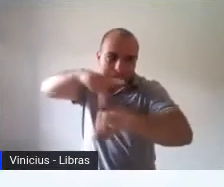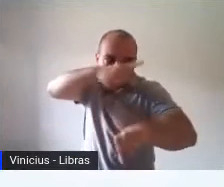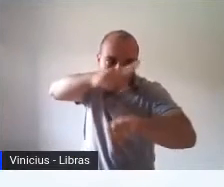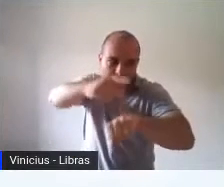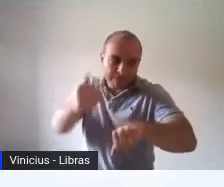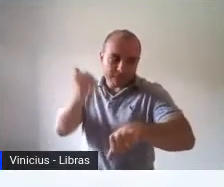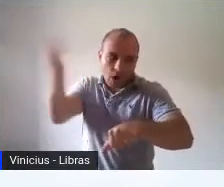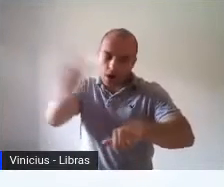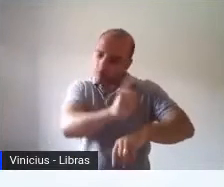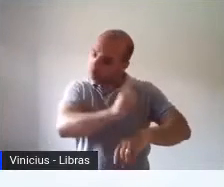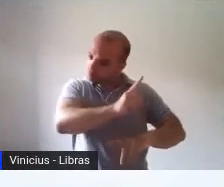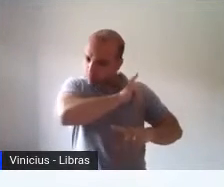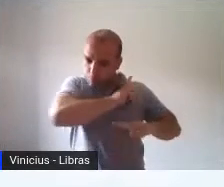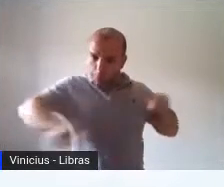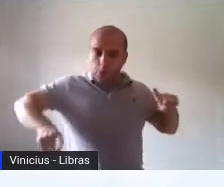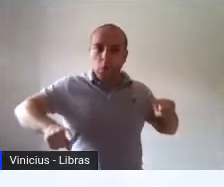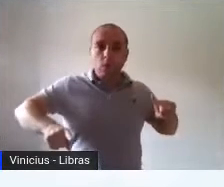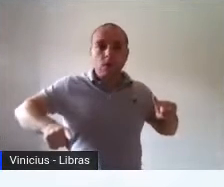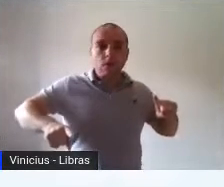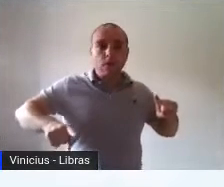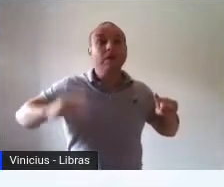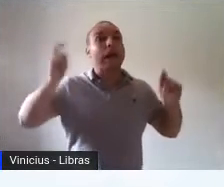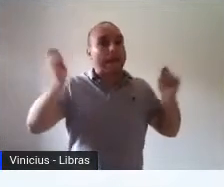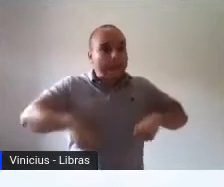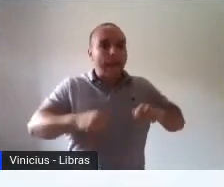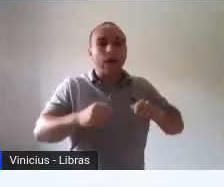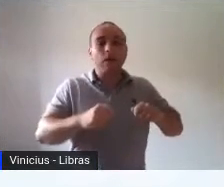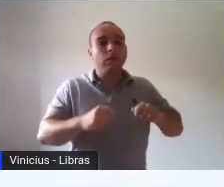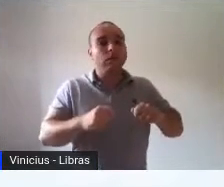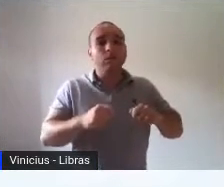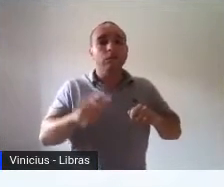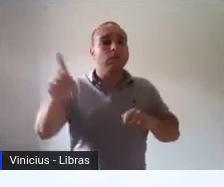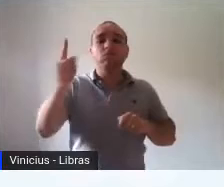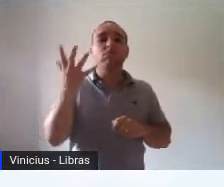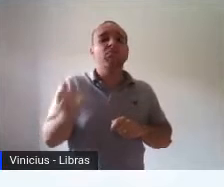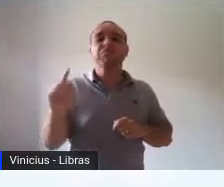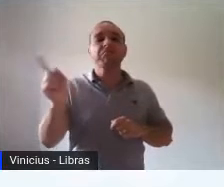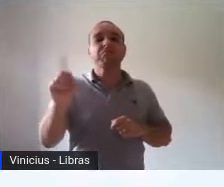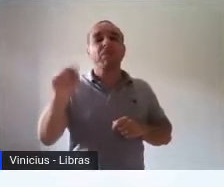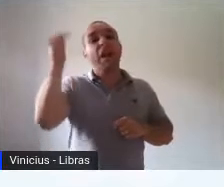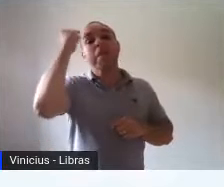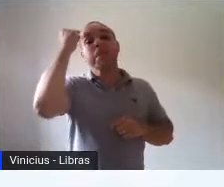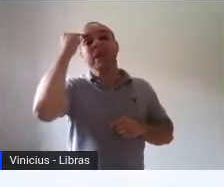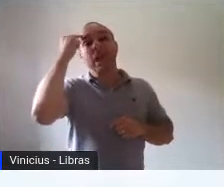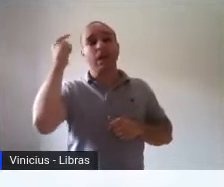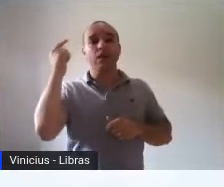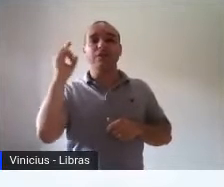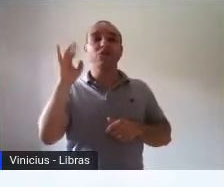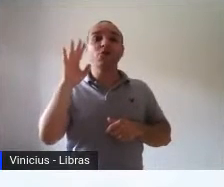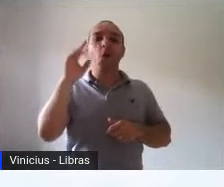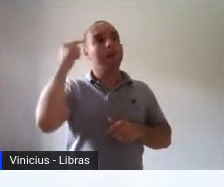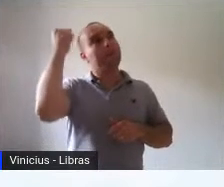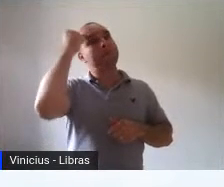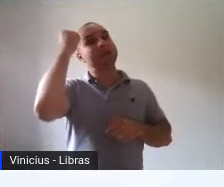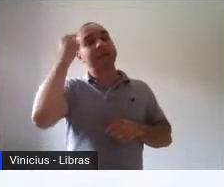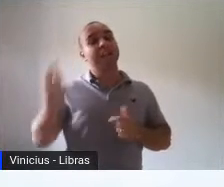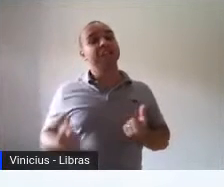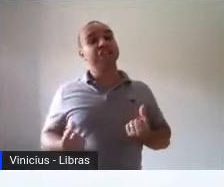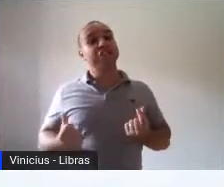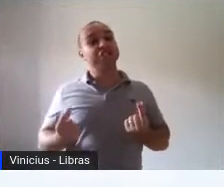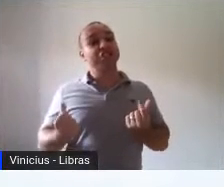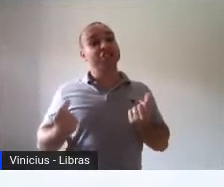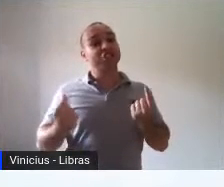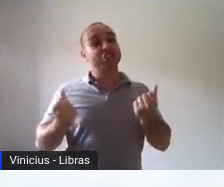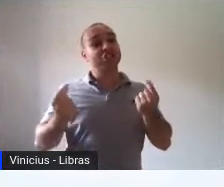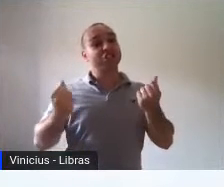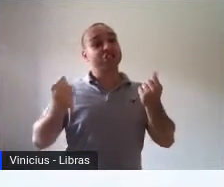arroz, né? Por exemplo. E de outros produtos também. Mas o governo, ele olha só para um lado, ele olha para dar dinheiro para